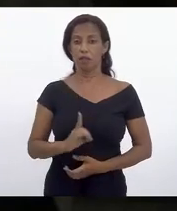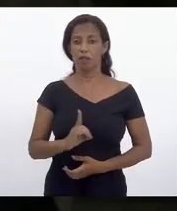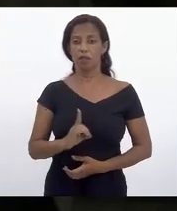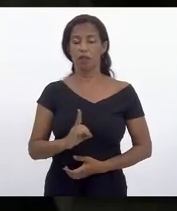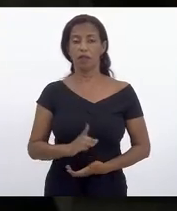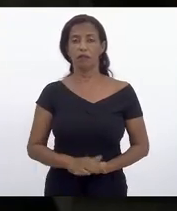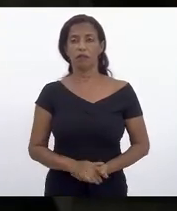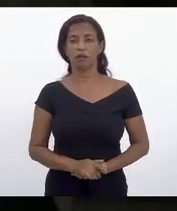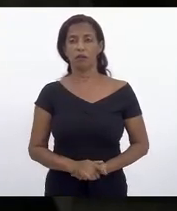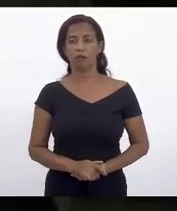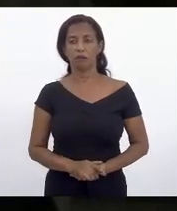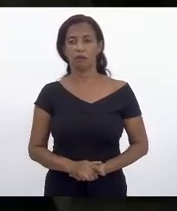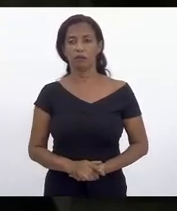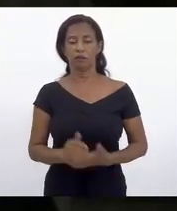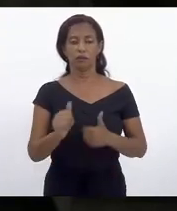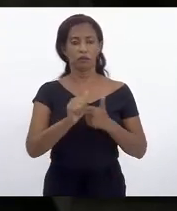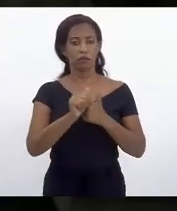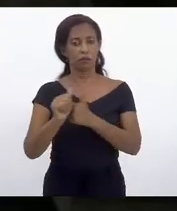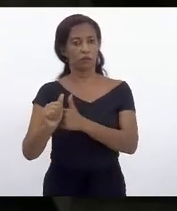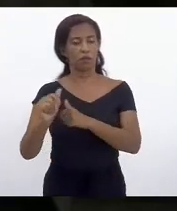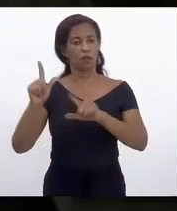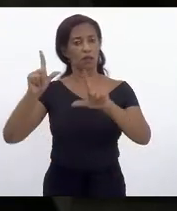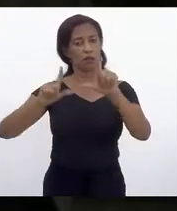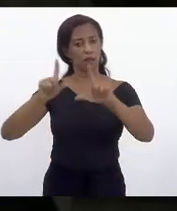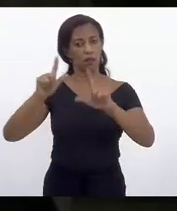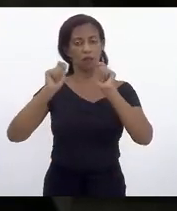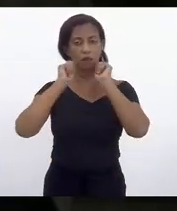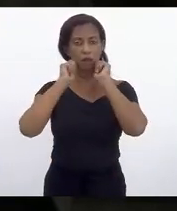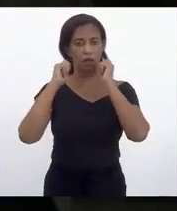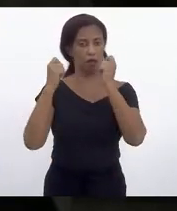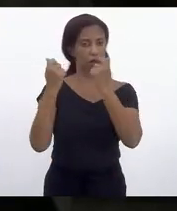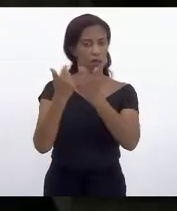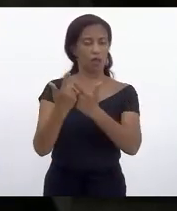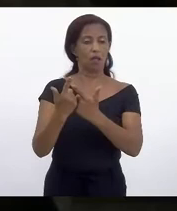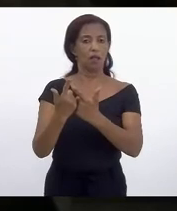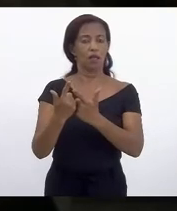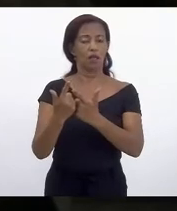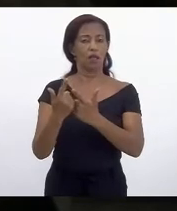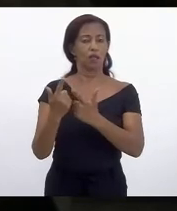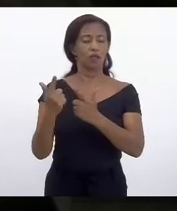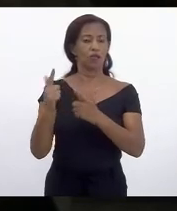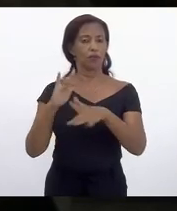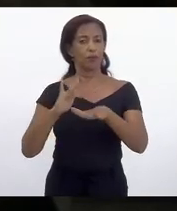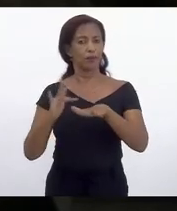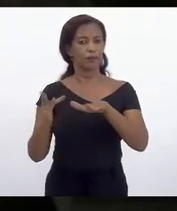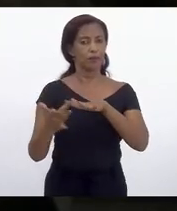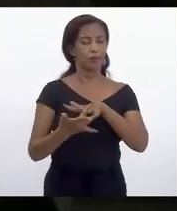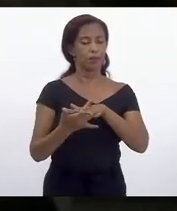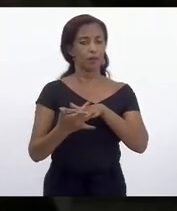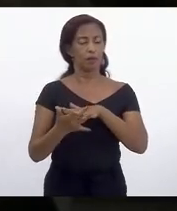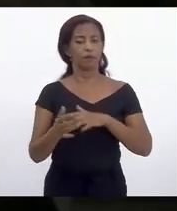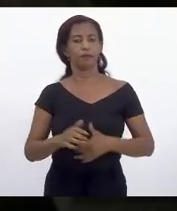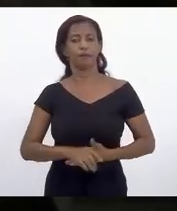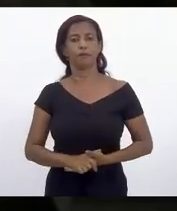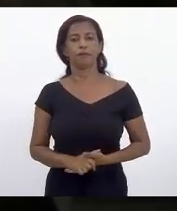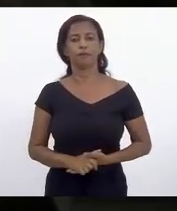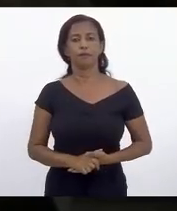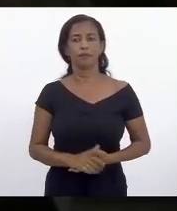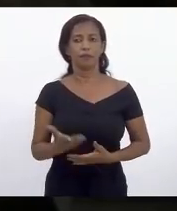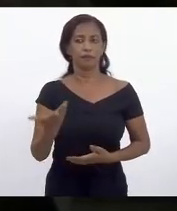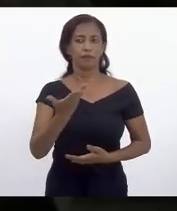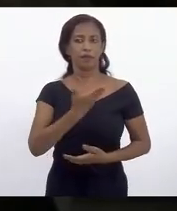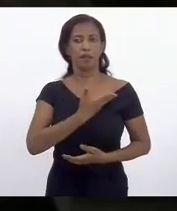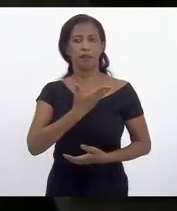nos acompanham pela TV Alerj, que nos seguem pelas redes sociais, imprensa, e